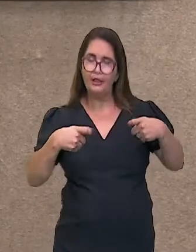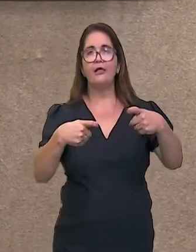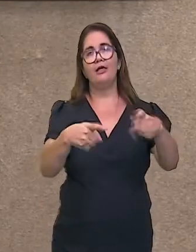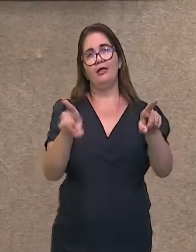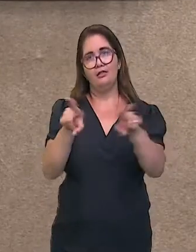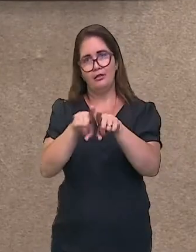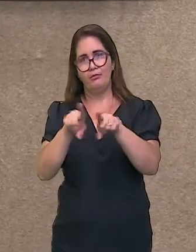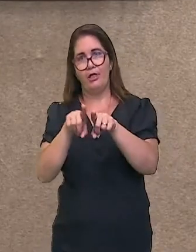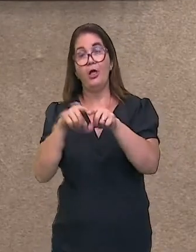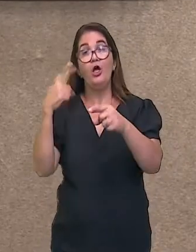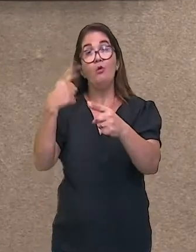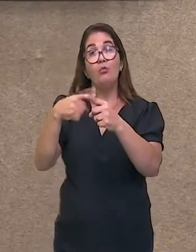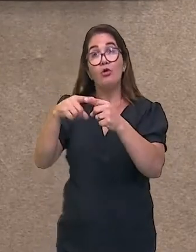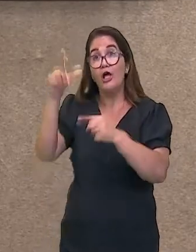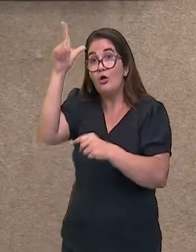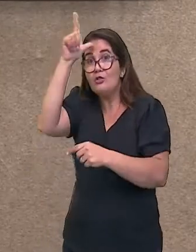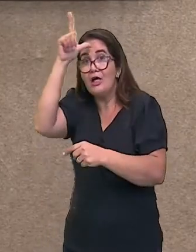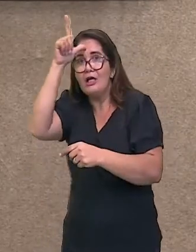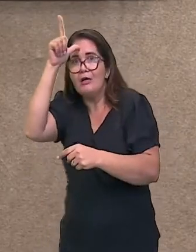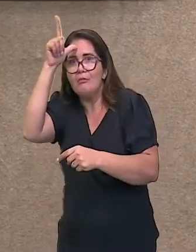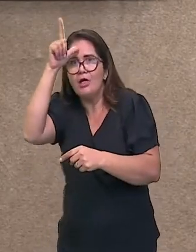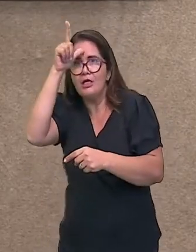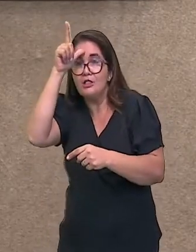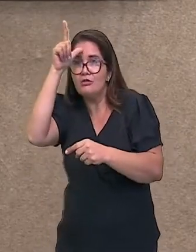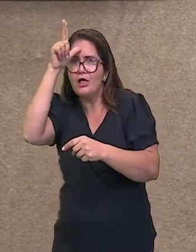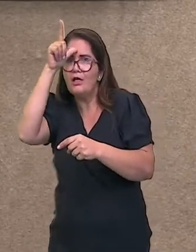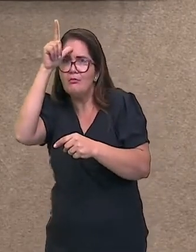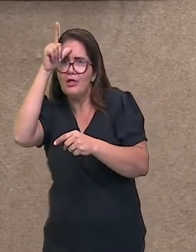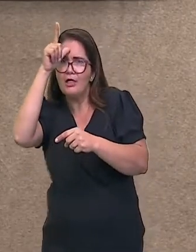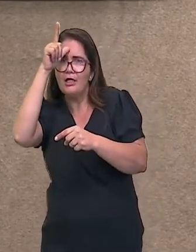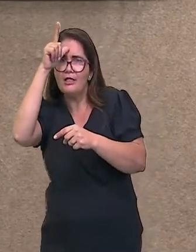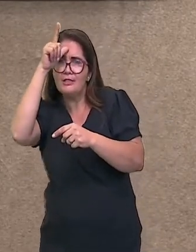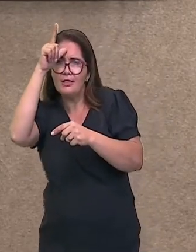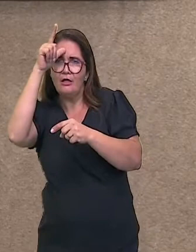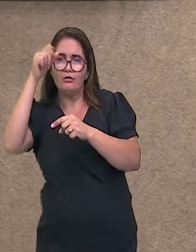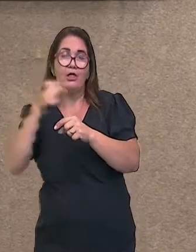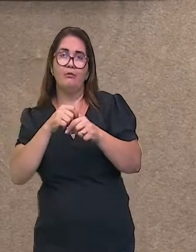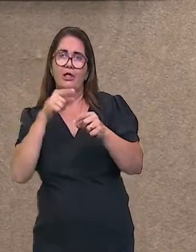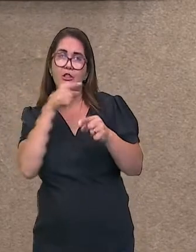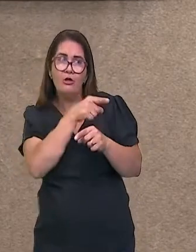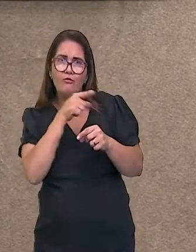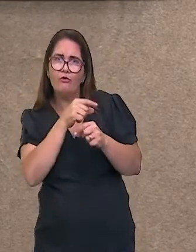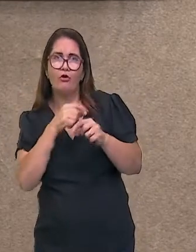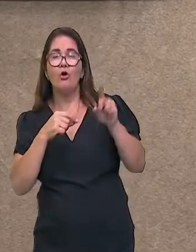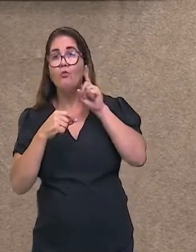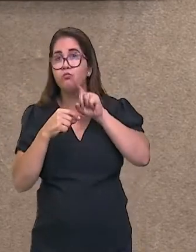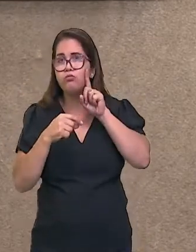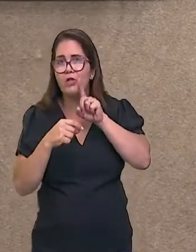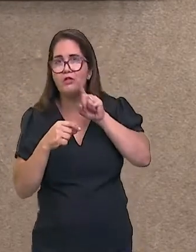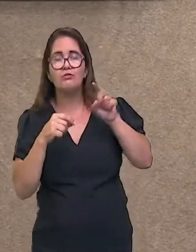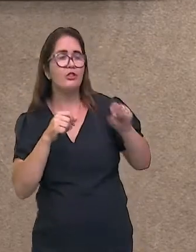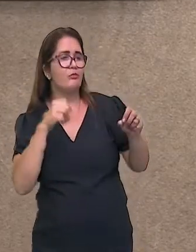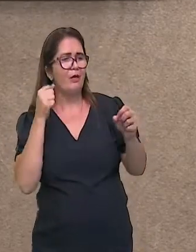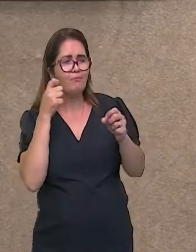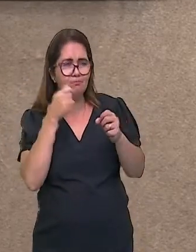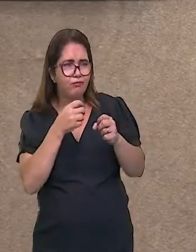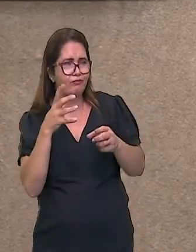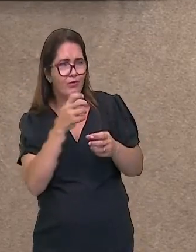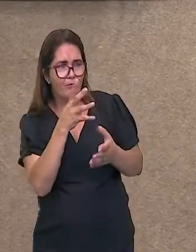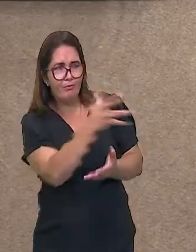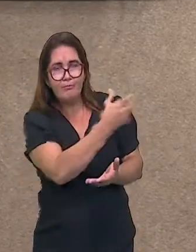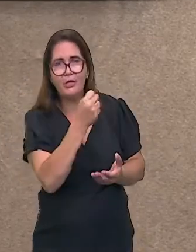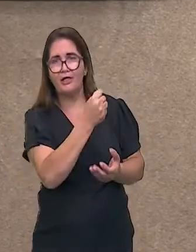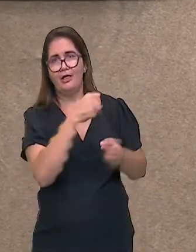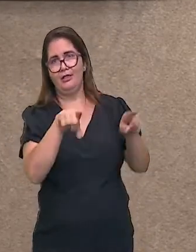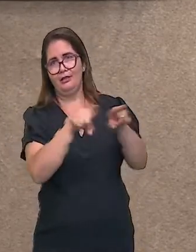alemães. Nesse mesmo ano, os russos, fragilizados por tantas derrotas e por uma crise econômica